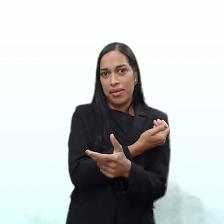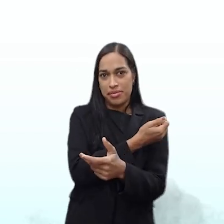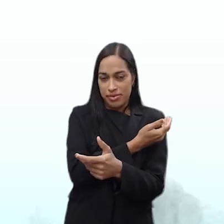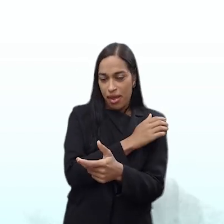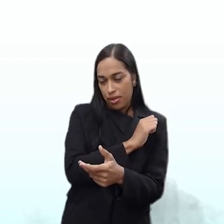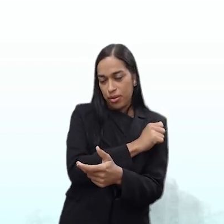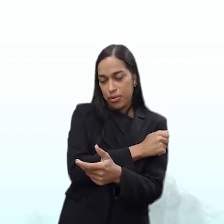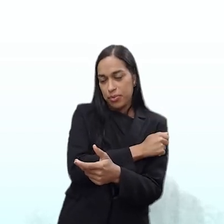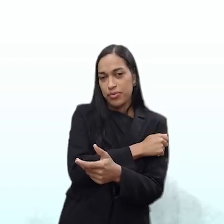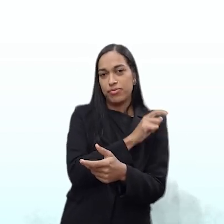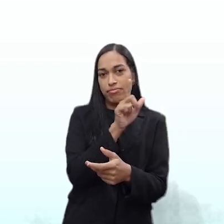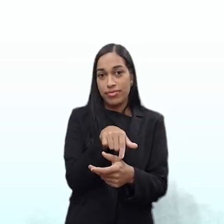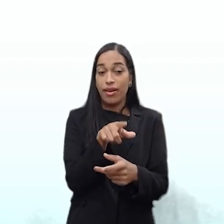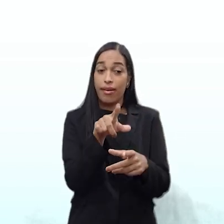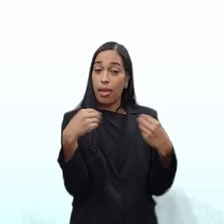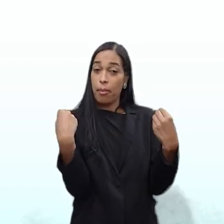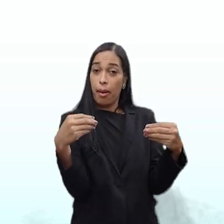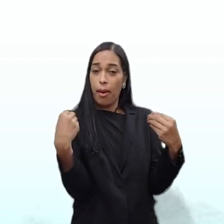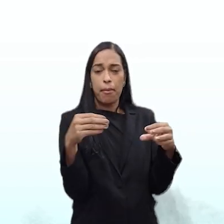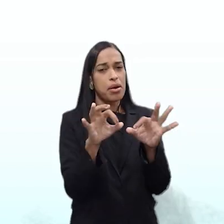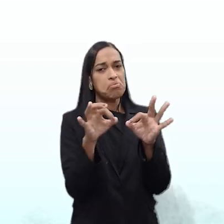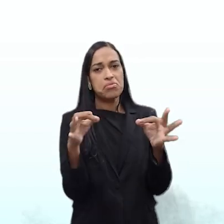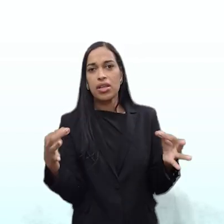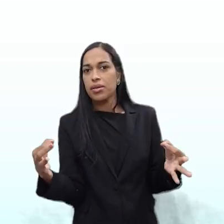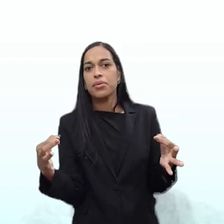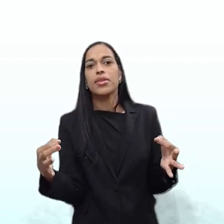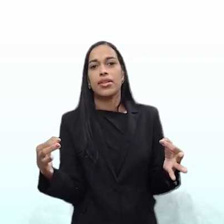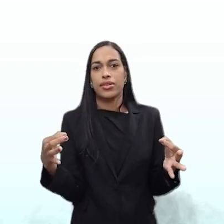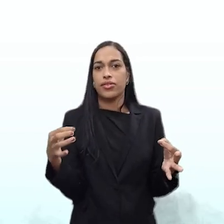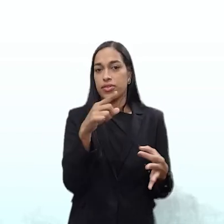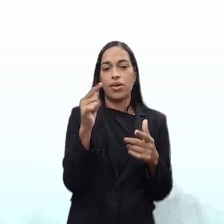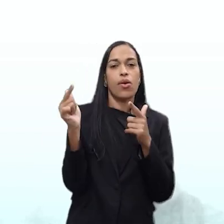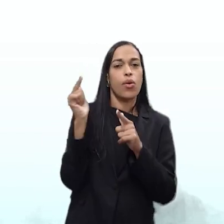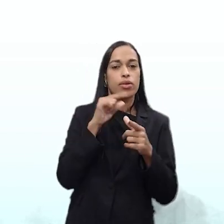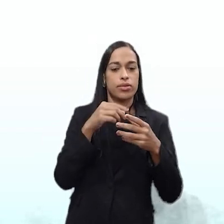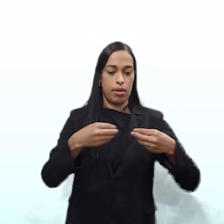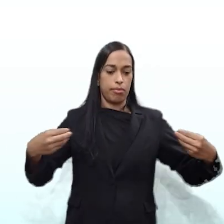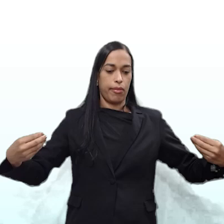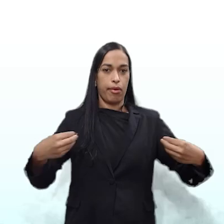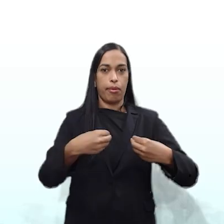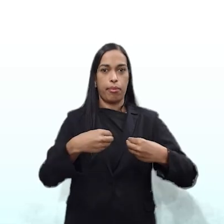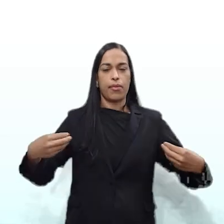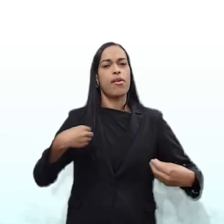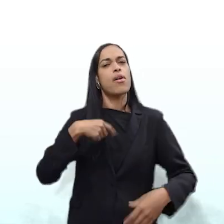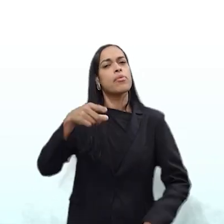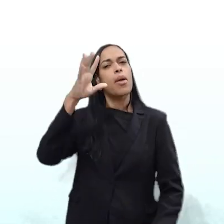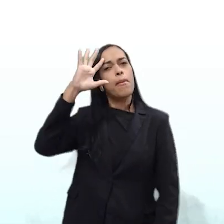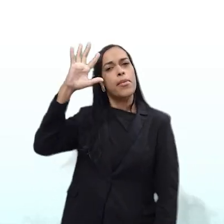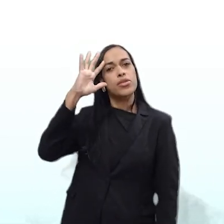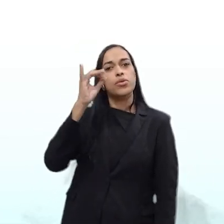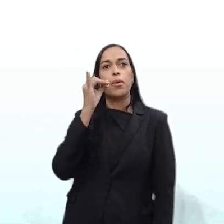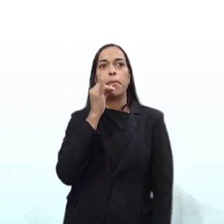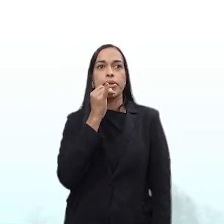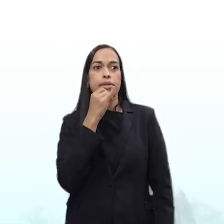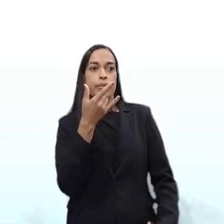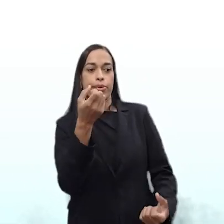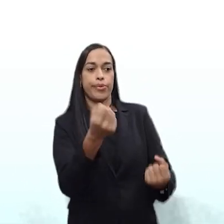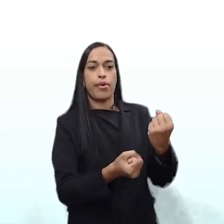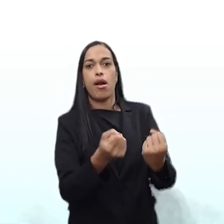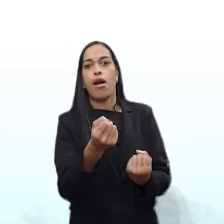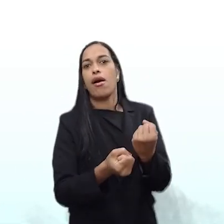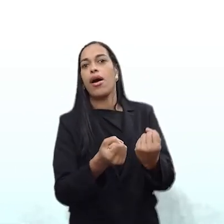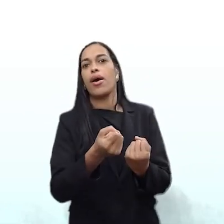molinha, ela tem uma elasticidade muito simples, ou seja, rapidamente você consegue esticá-la. Mas já pensou na mola da suspensão de um carro?